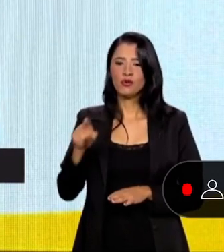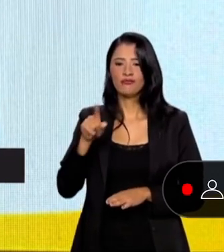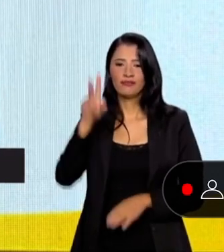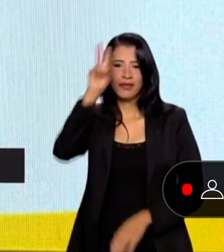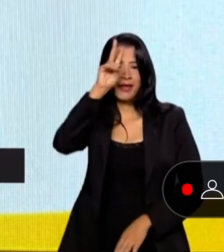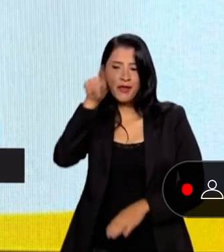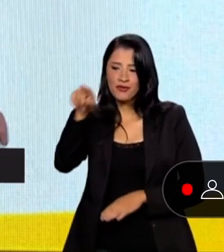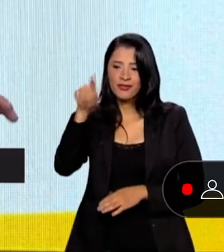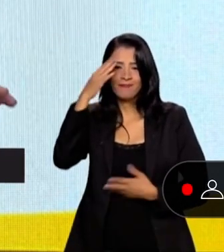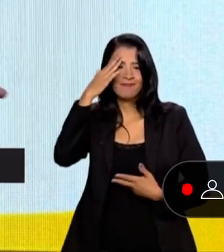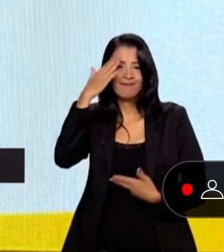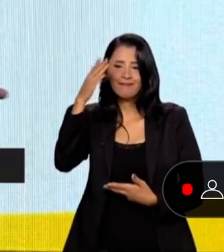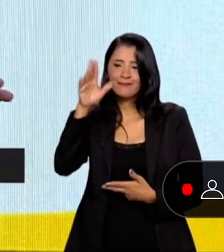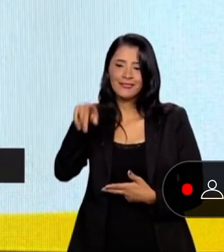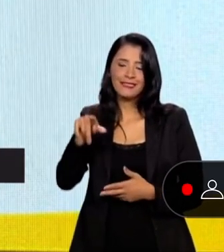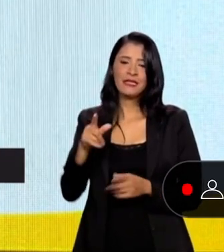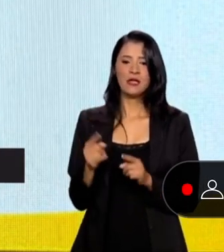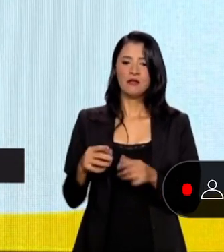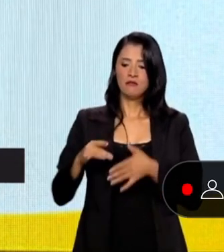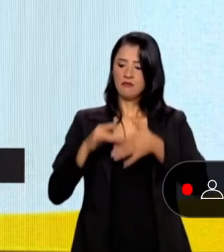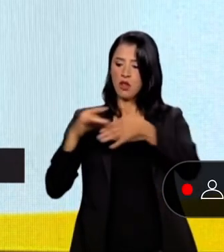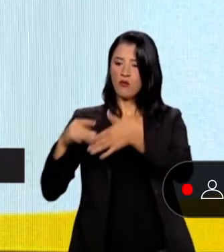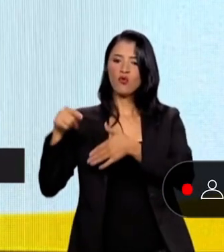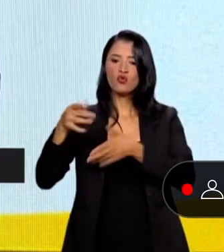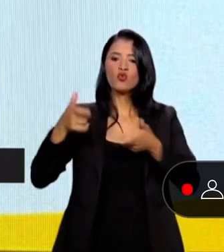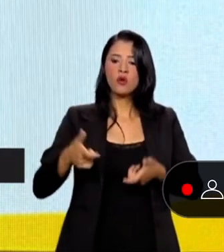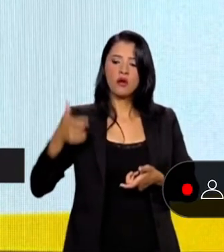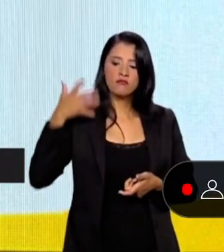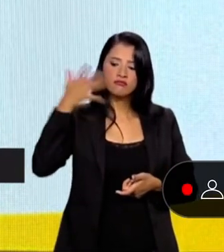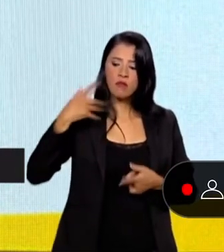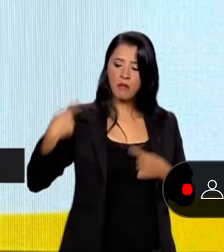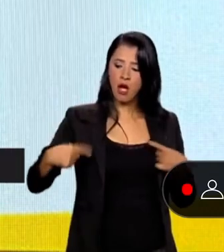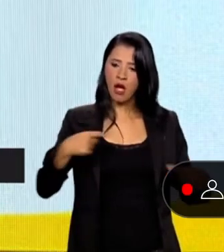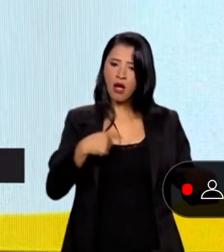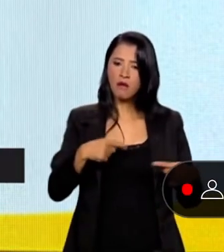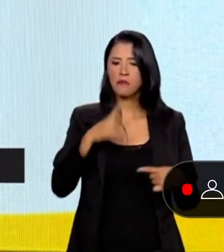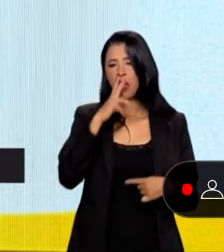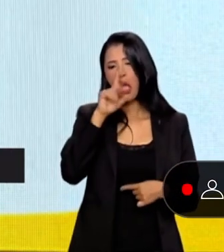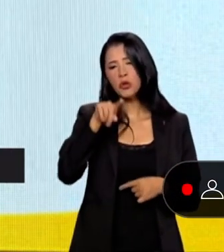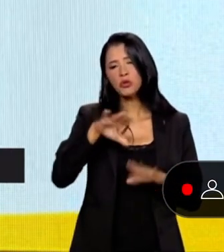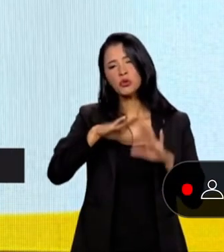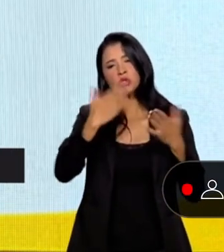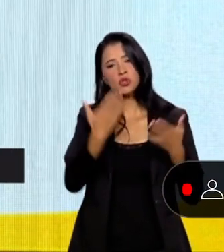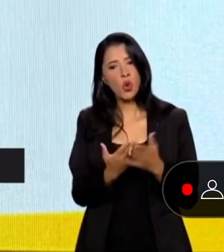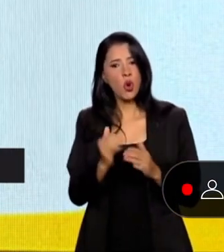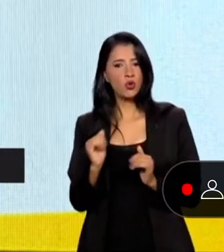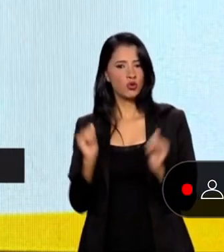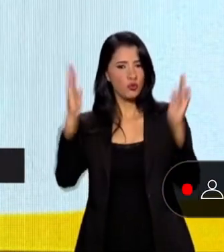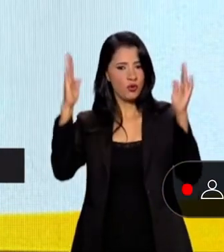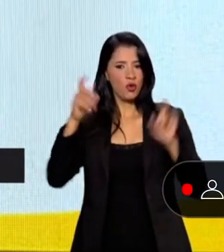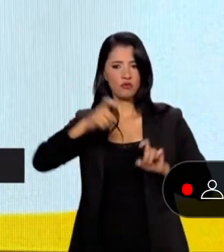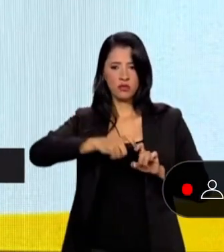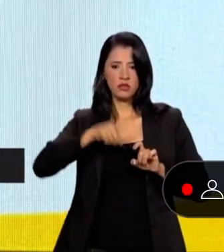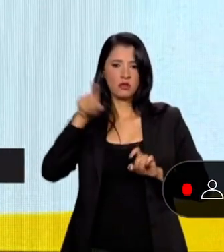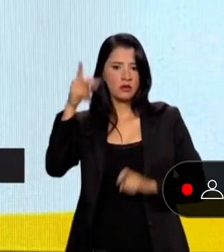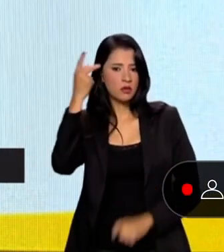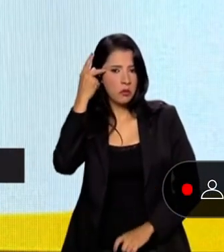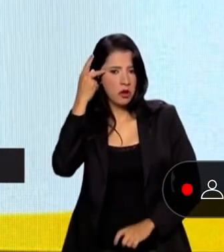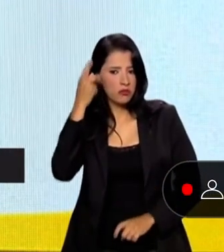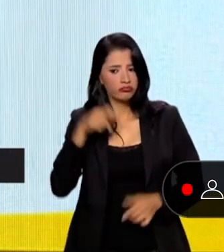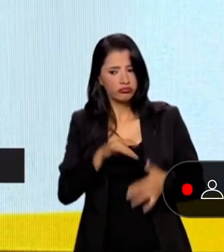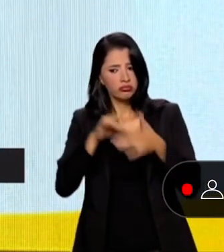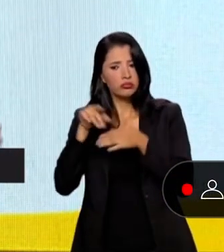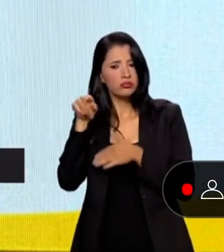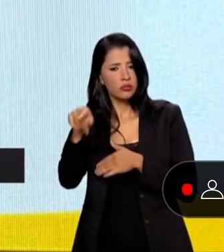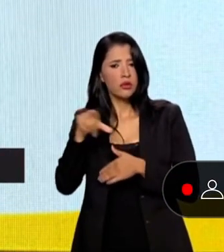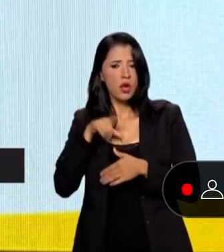lembrança, me levou num debate, acho que na Escola Superior de Medicina em São Paulo. Eu sei que